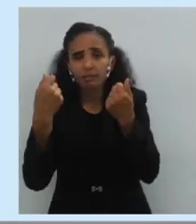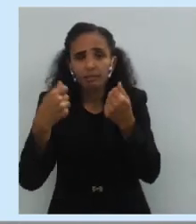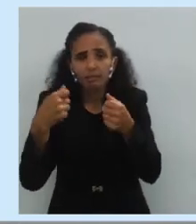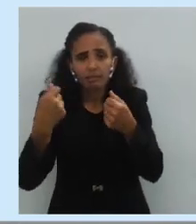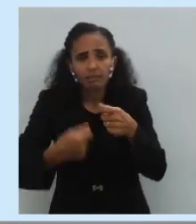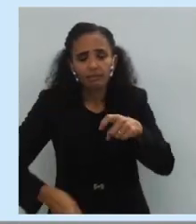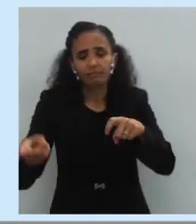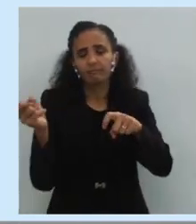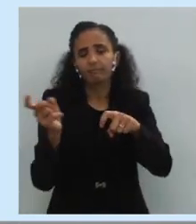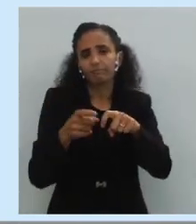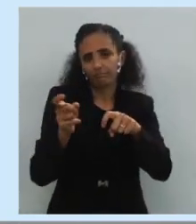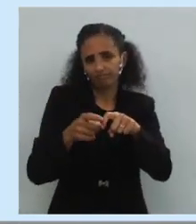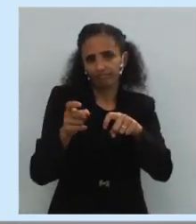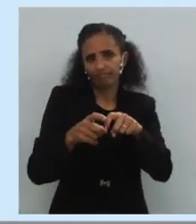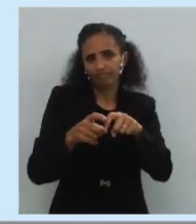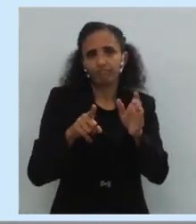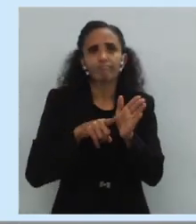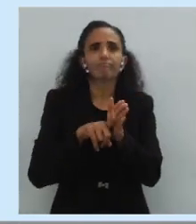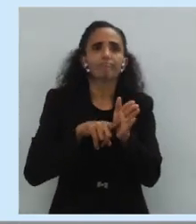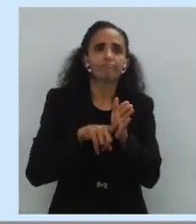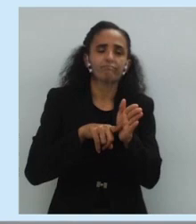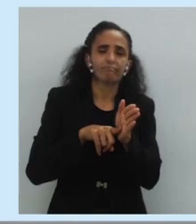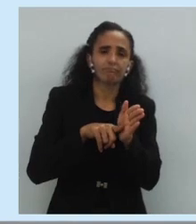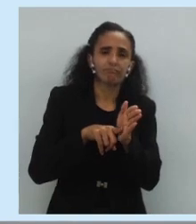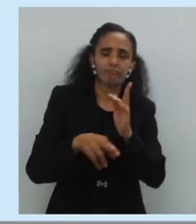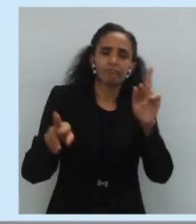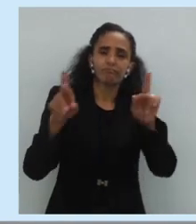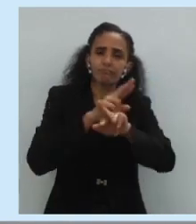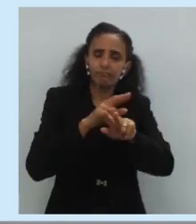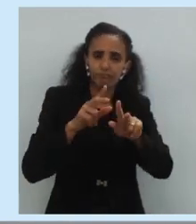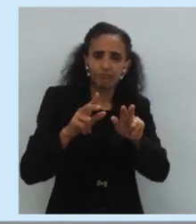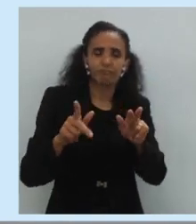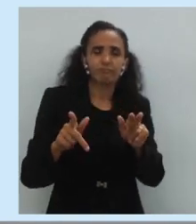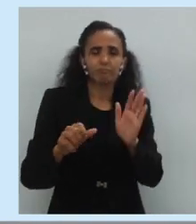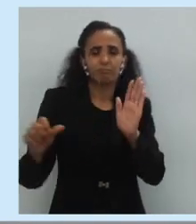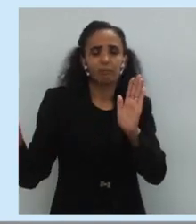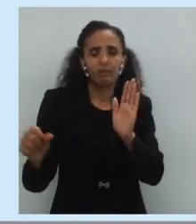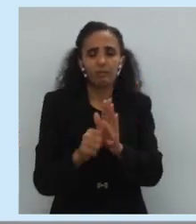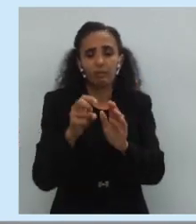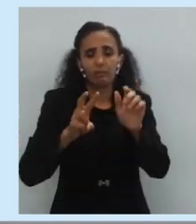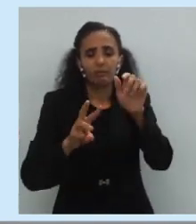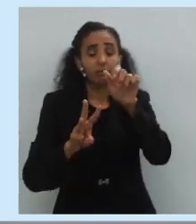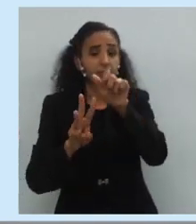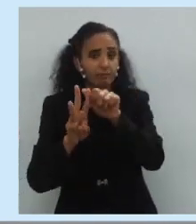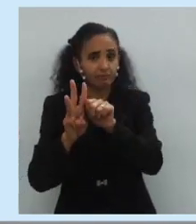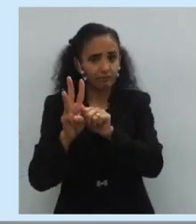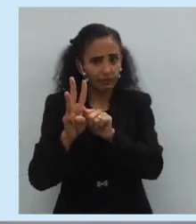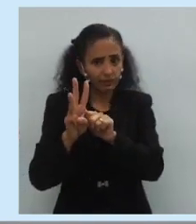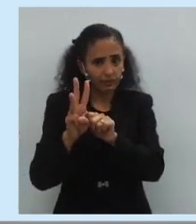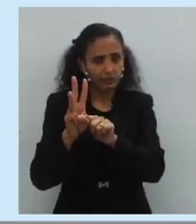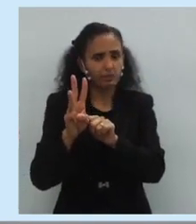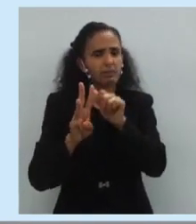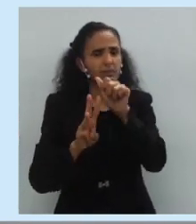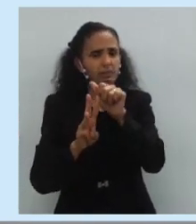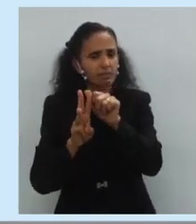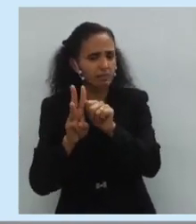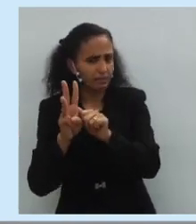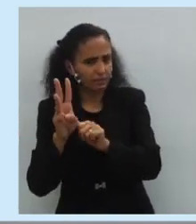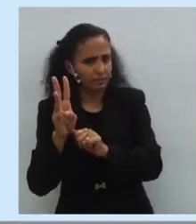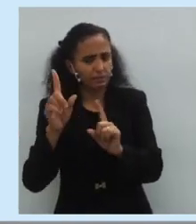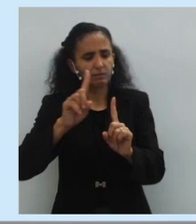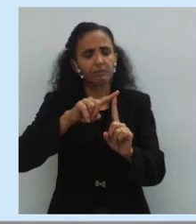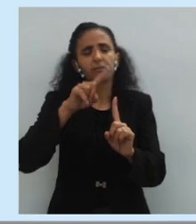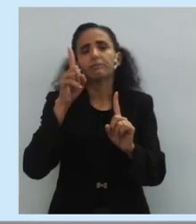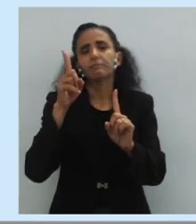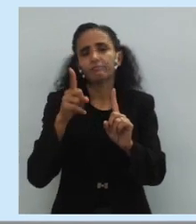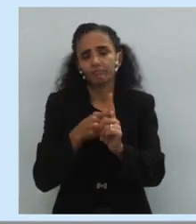pré-natal, deve-se realizar testagem, né, para hepatite B no primeiro trimestre e